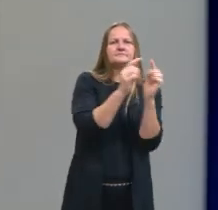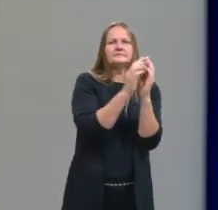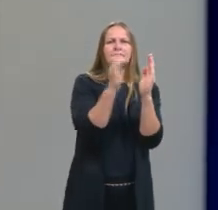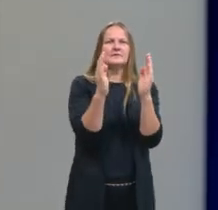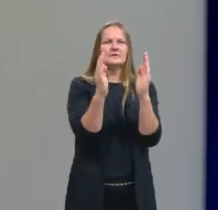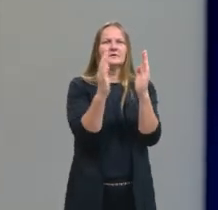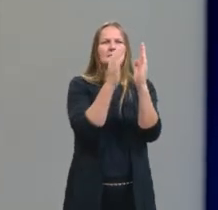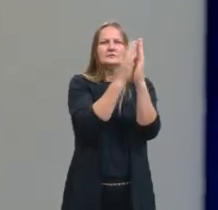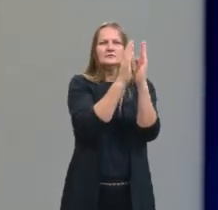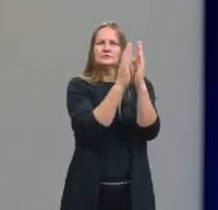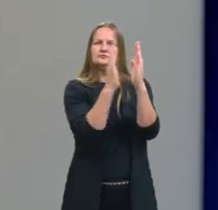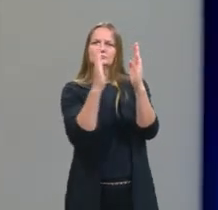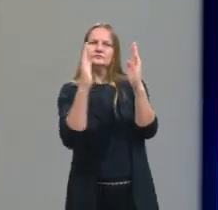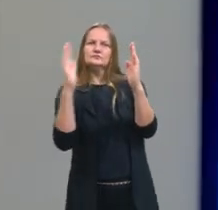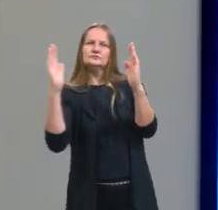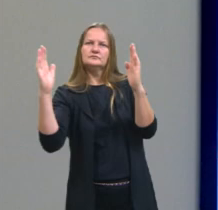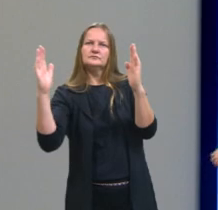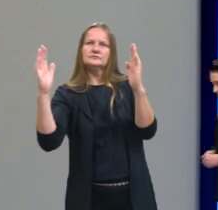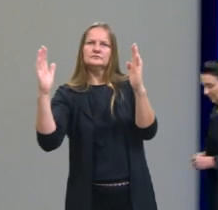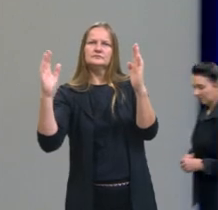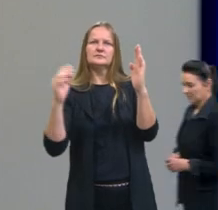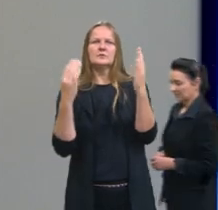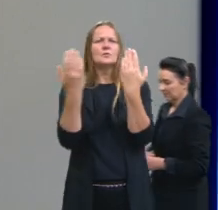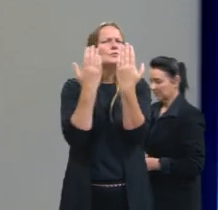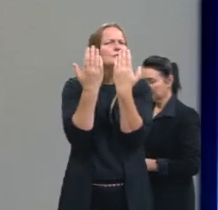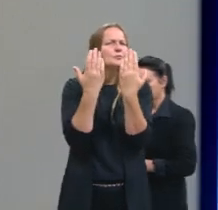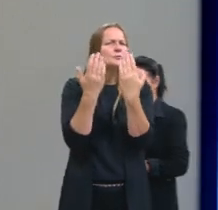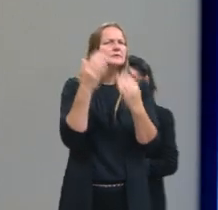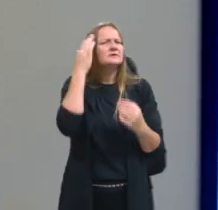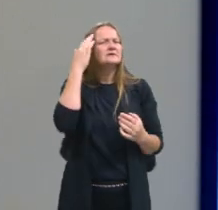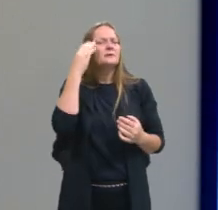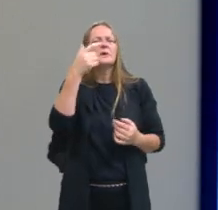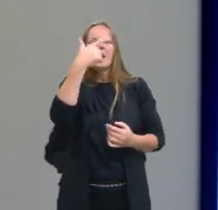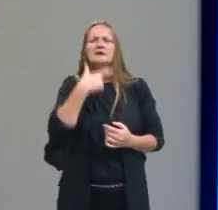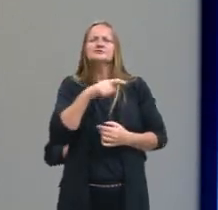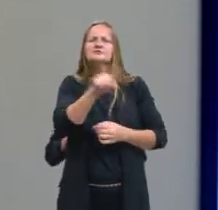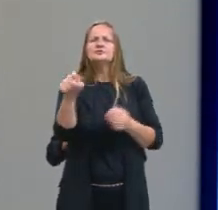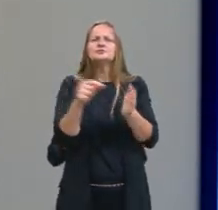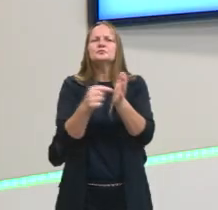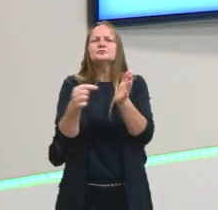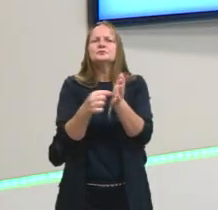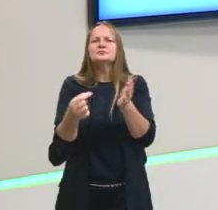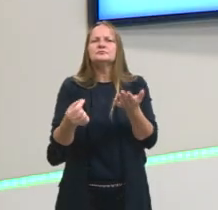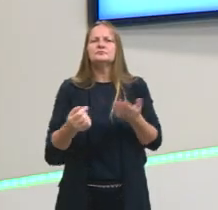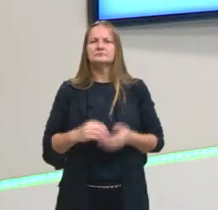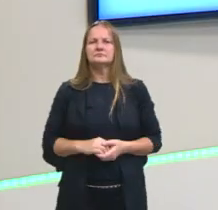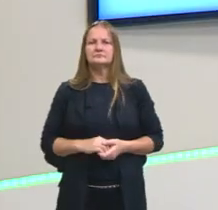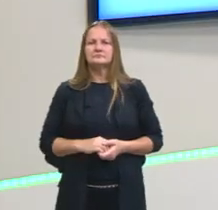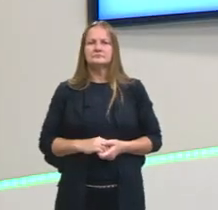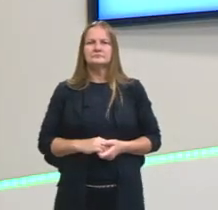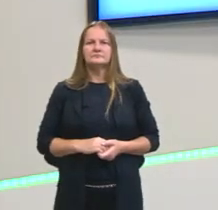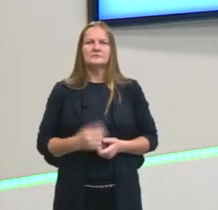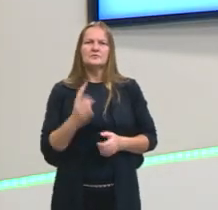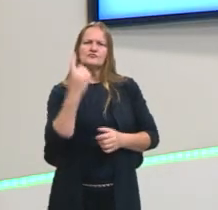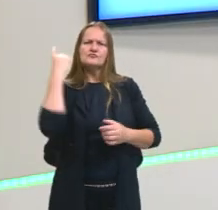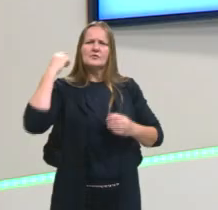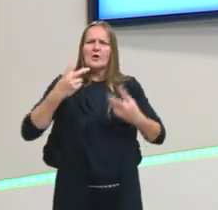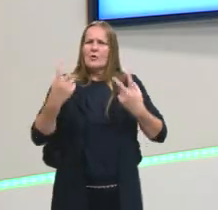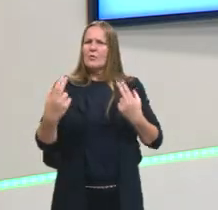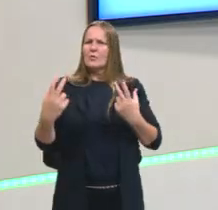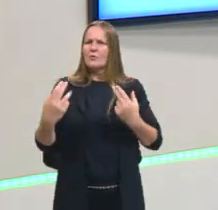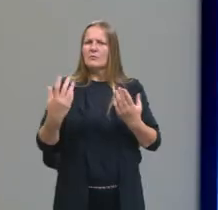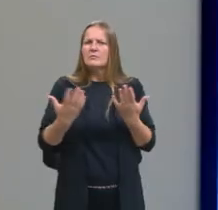aparentada com esse do que conhece quê que vocês acham olha um ancestral comum